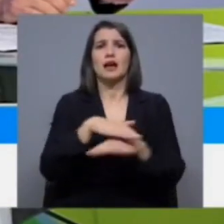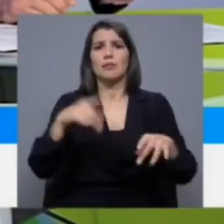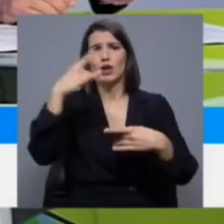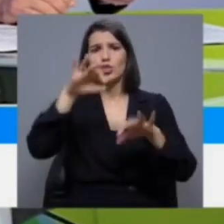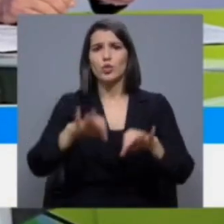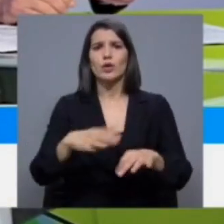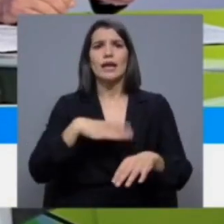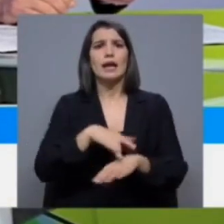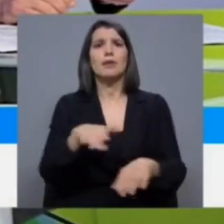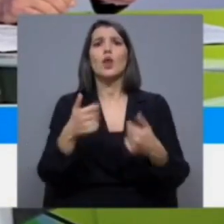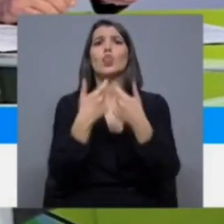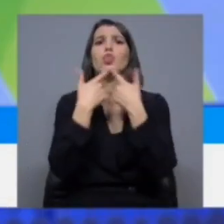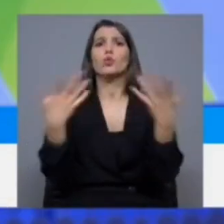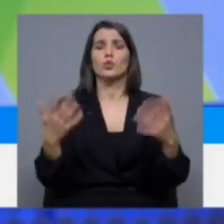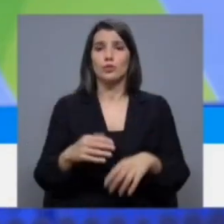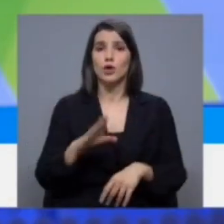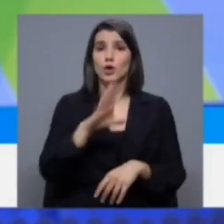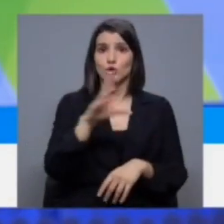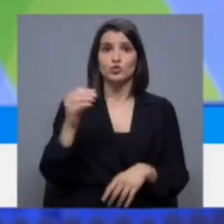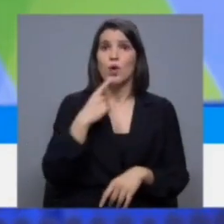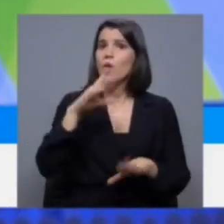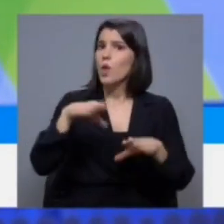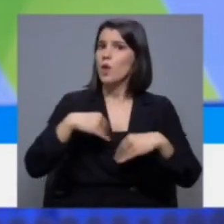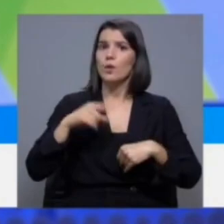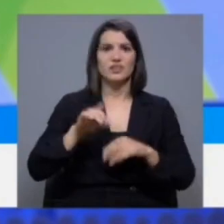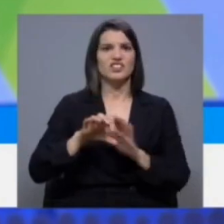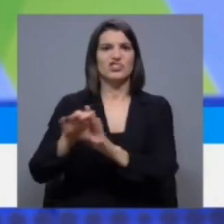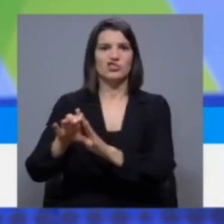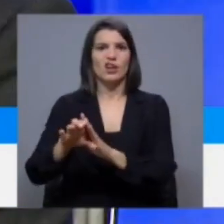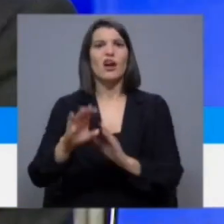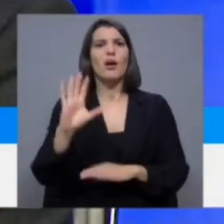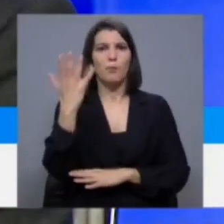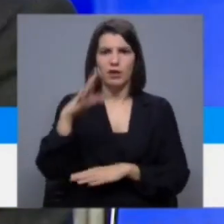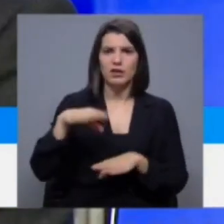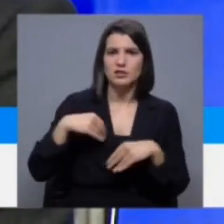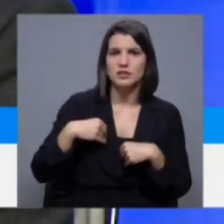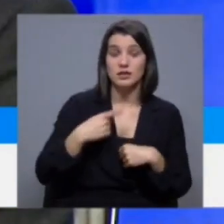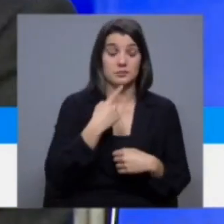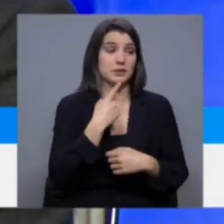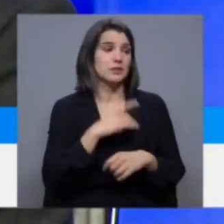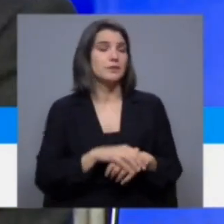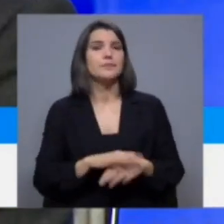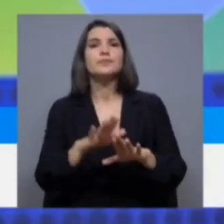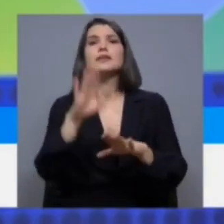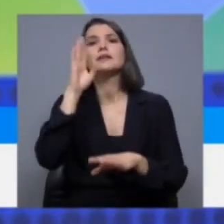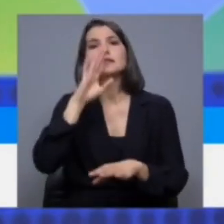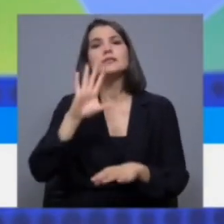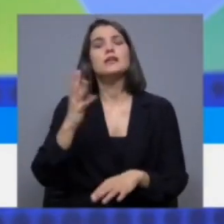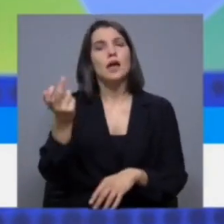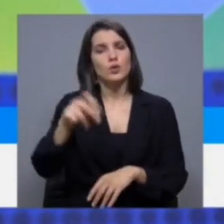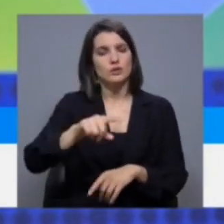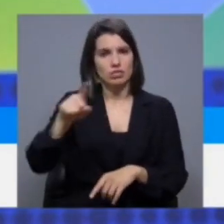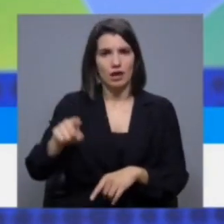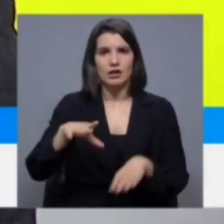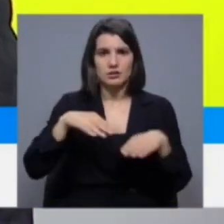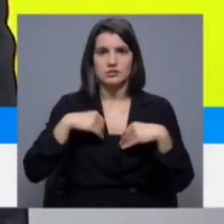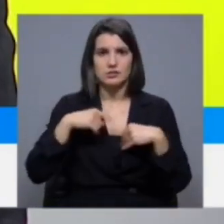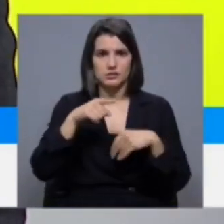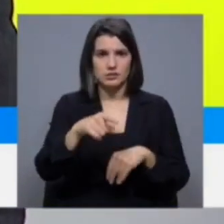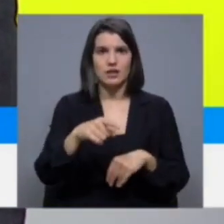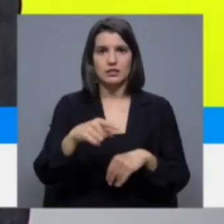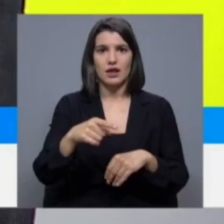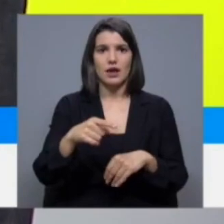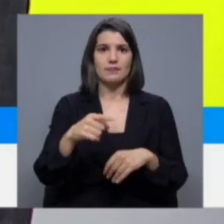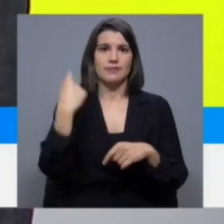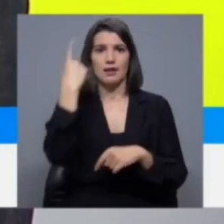votaram aqui quer acabar com tudo e os nutrientes diz que não aceita acordar com o cheiro eu sei como falar com o pai mas se isso acontecer respondo tá essa pergunta é certa ficar com esses